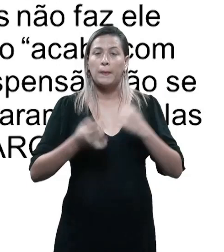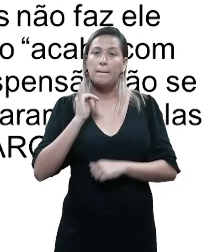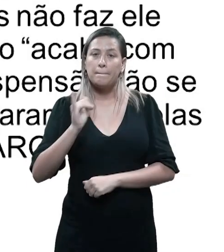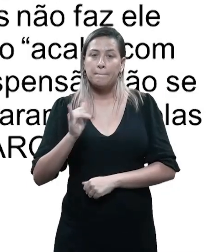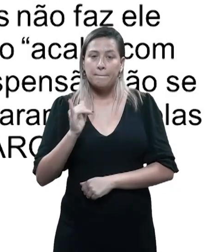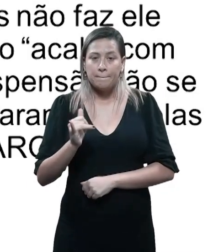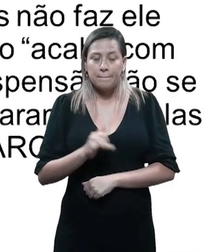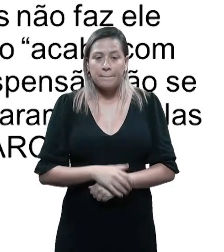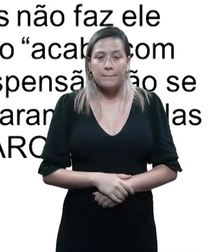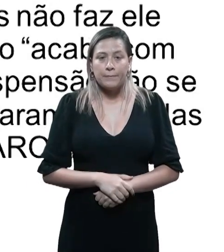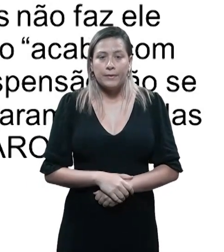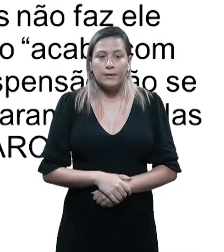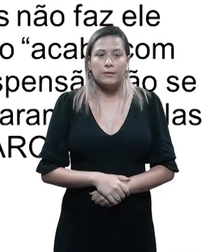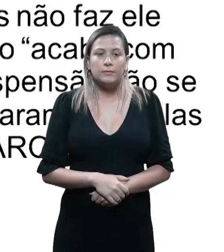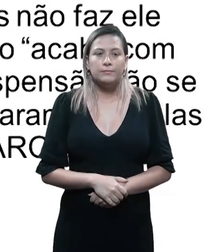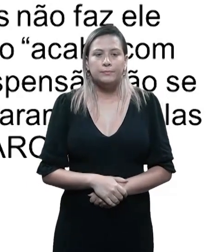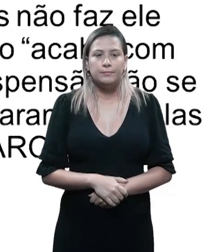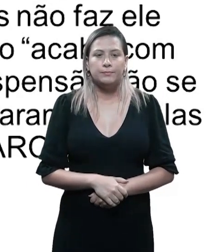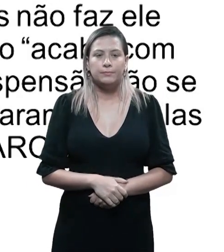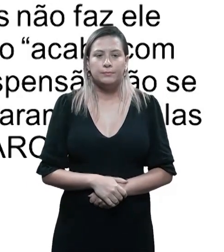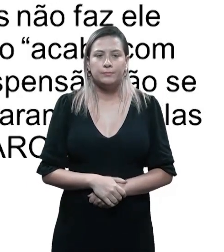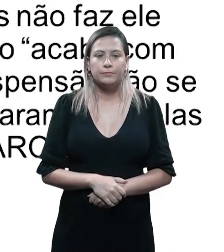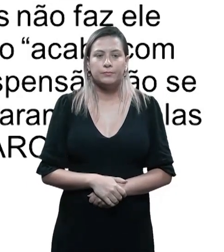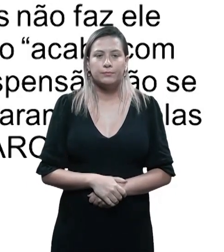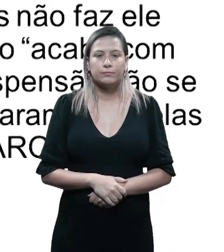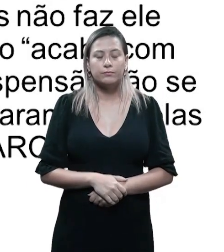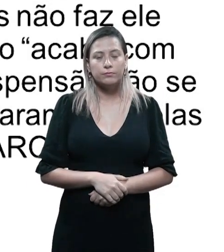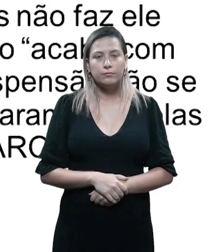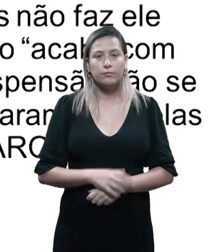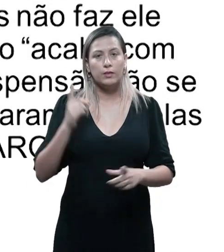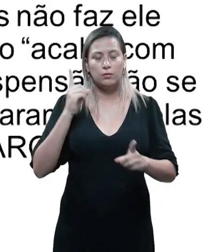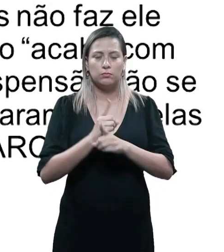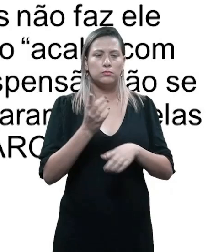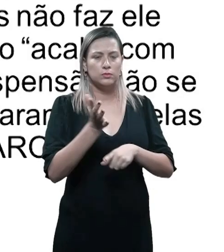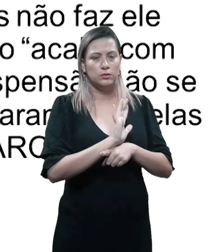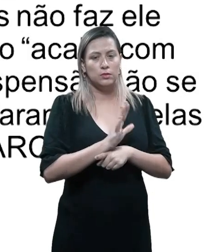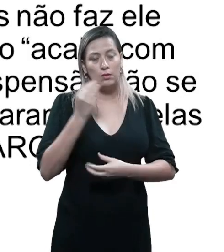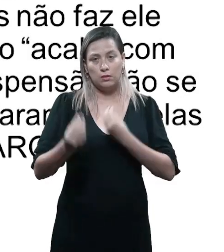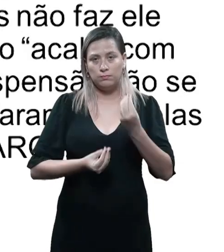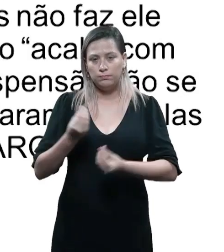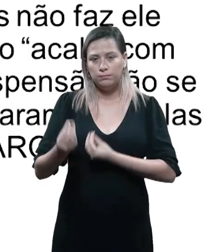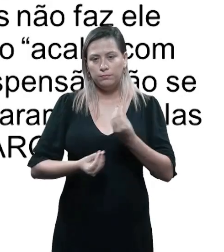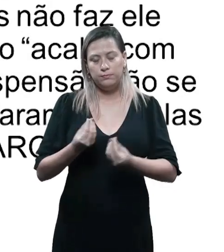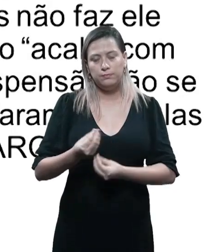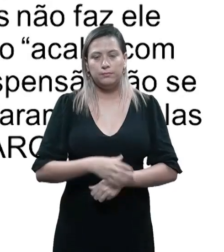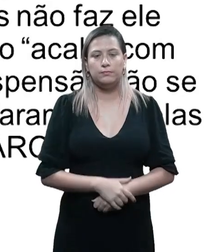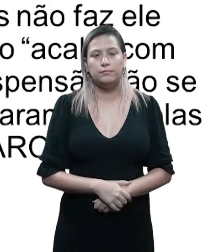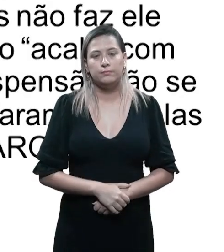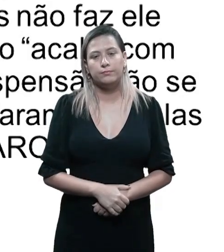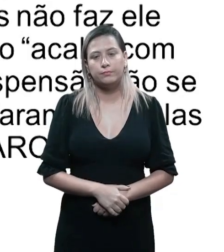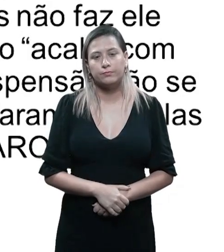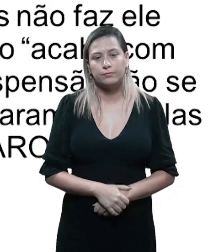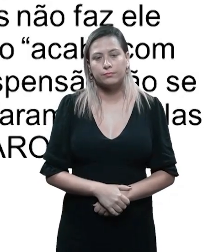Sobre o texto narrativo e como a gente pode então identificar o texto narrativo no cinema, né? Por que o cinema